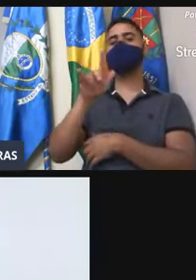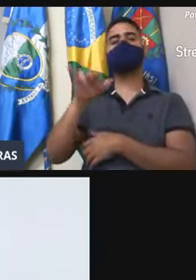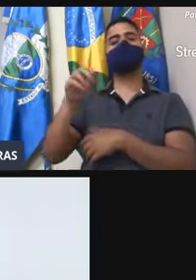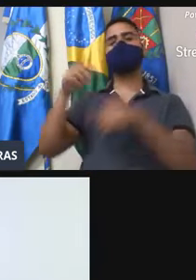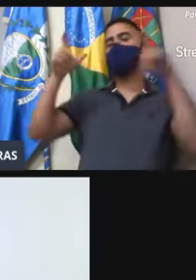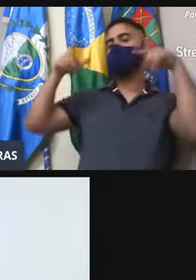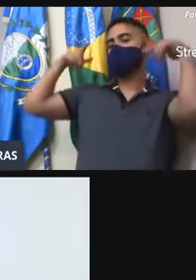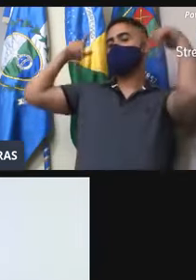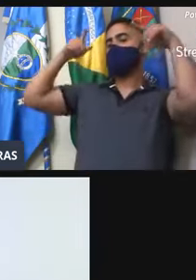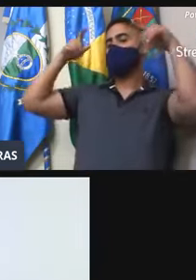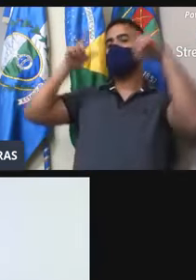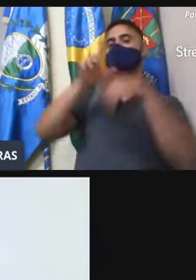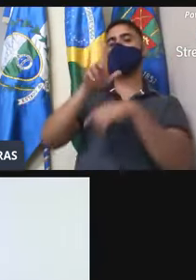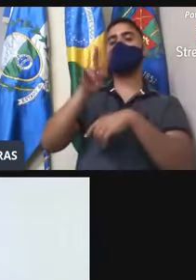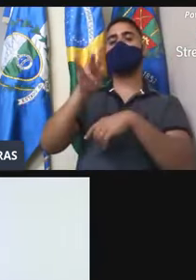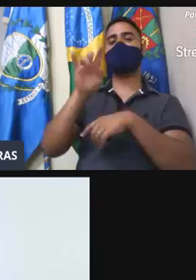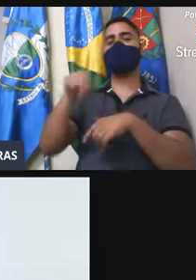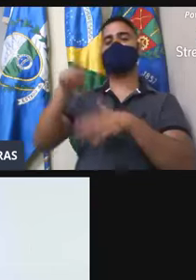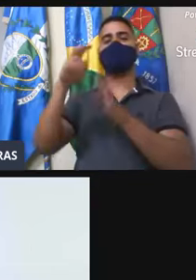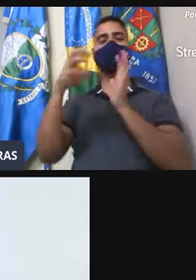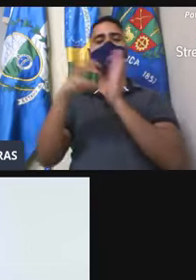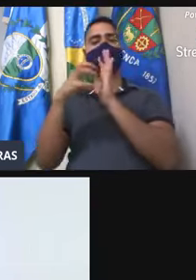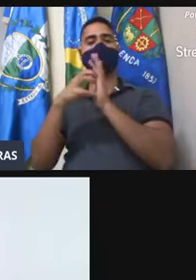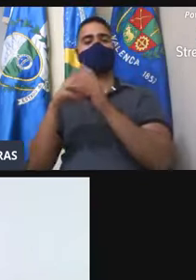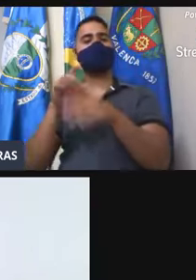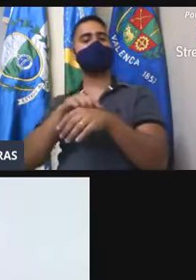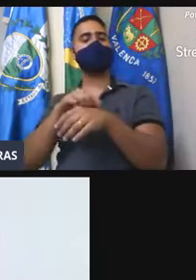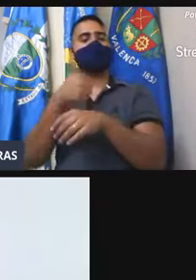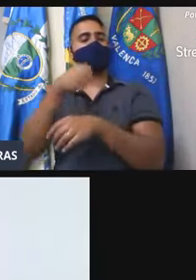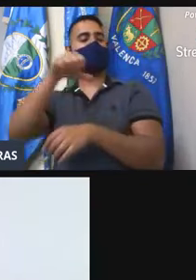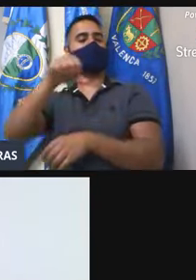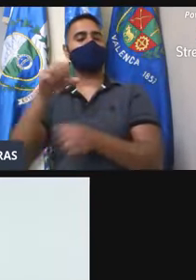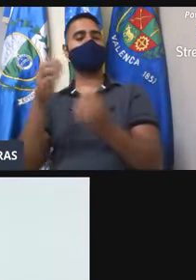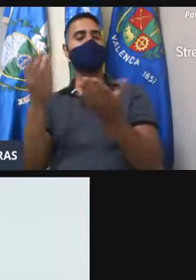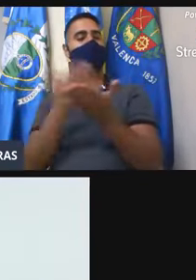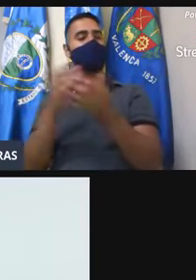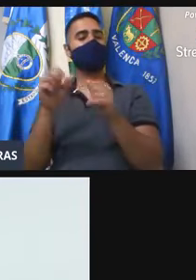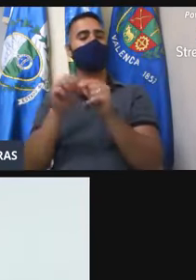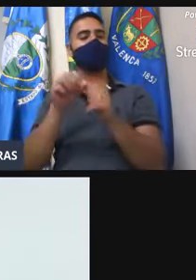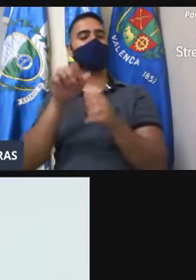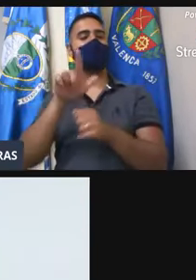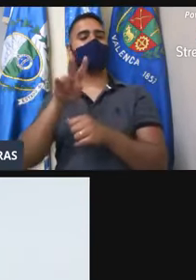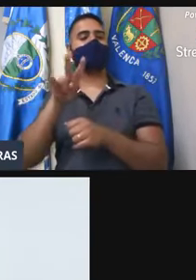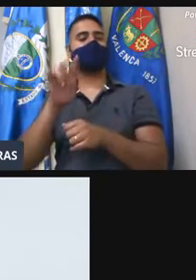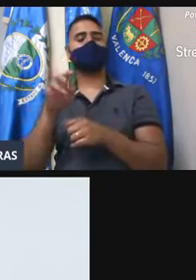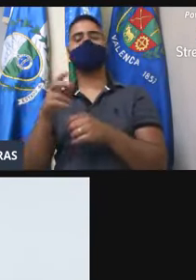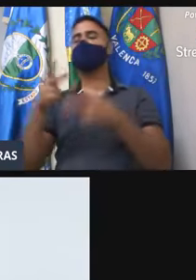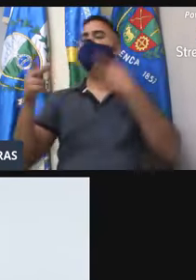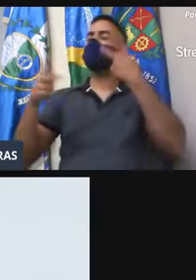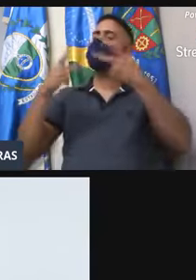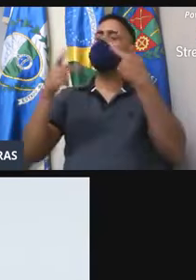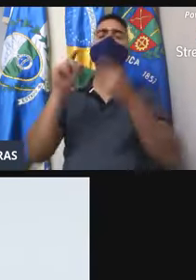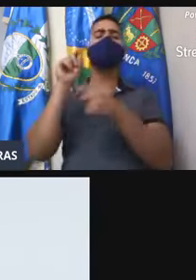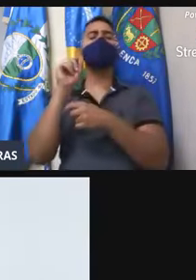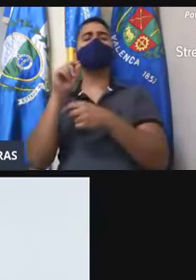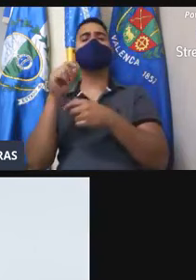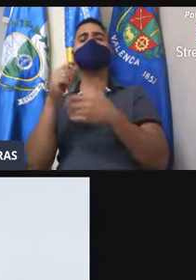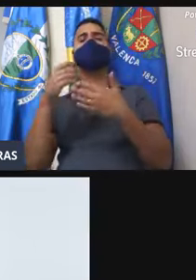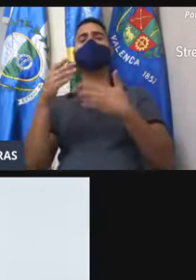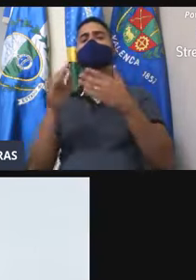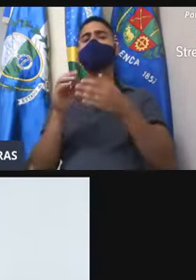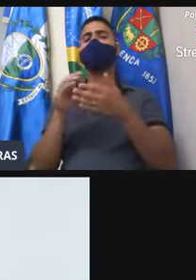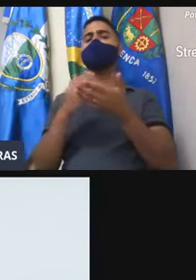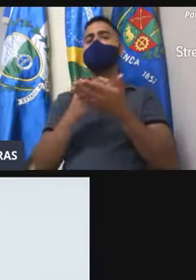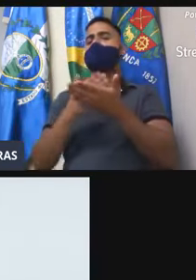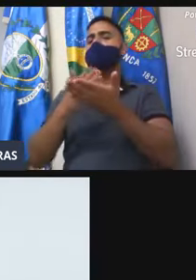lives aqui na Câmara de Valença. Às 19 horas eu vou estar fazendo a minha live. E eu vou estar falando um pouco, com a proximidade